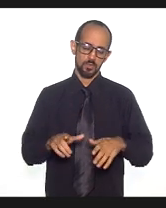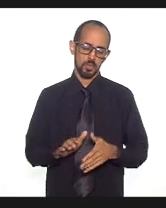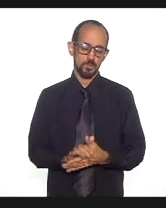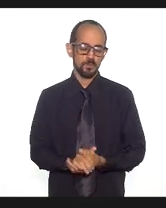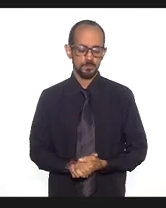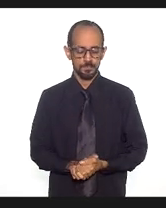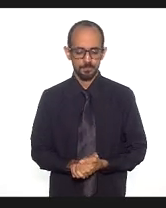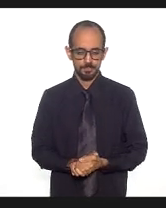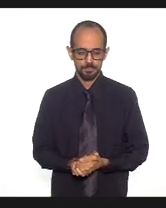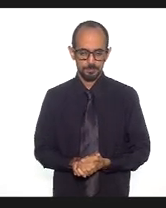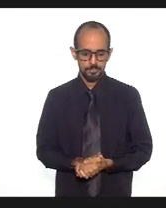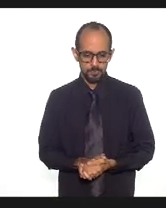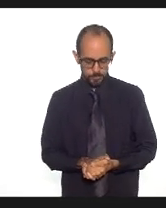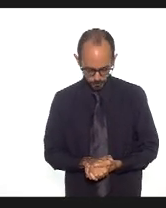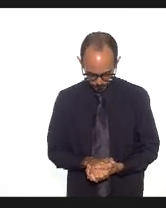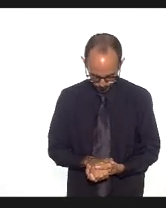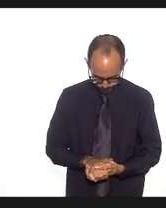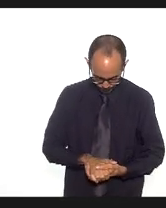Nós